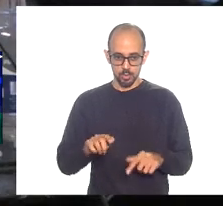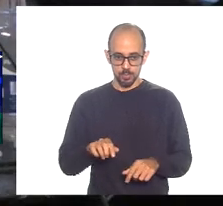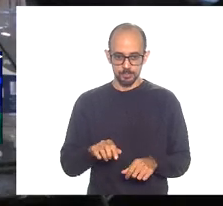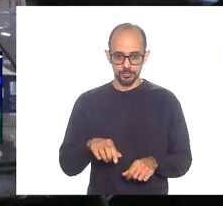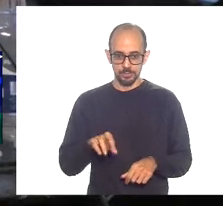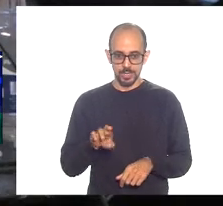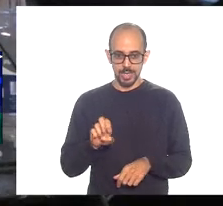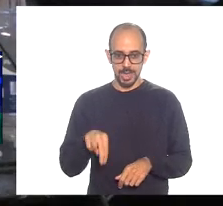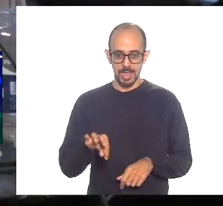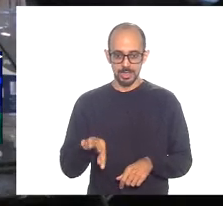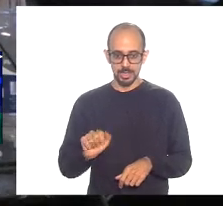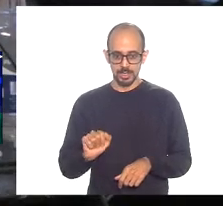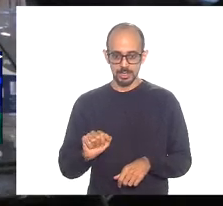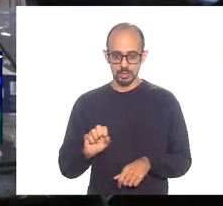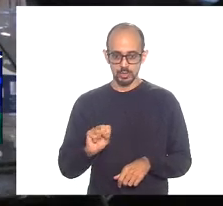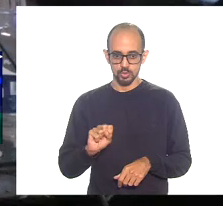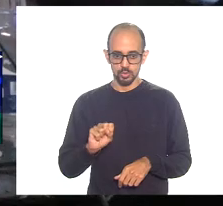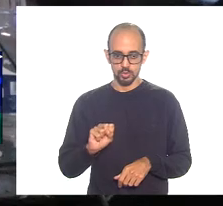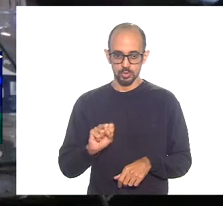Souza